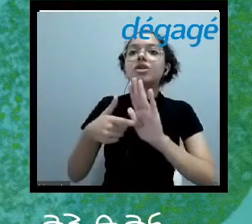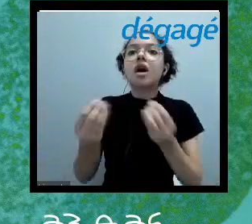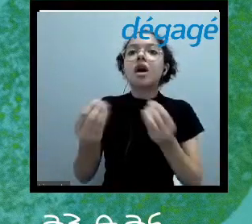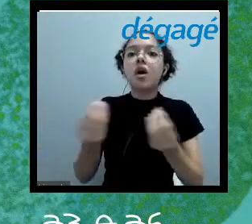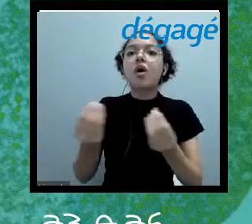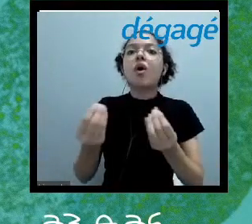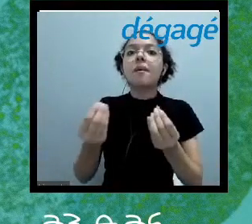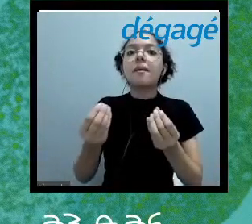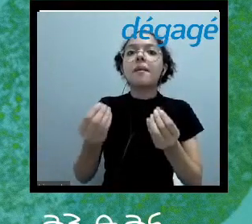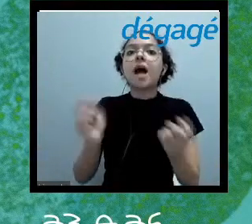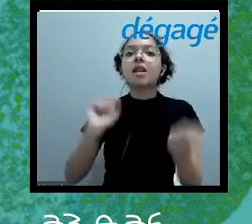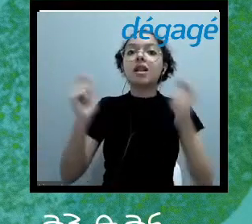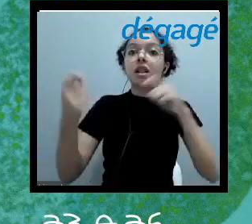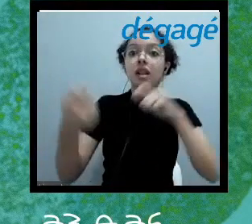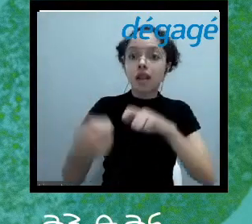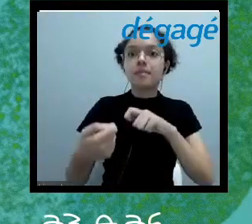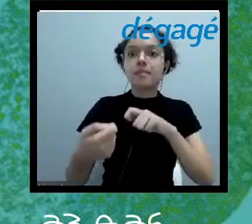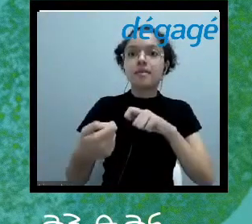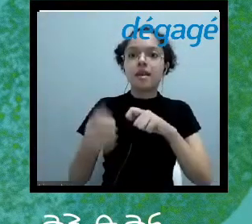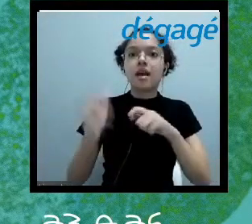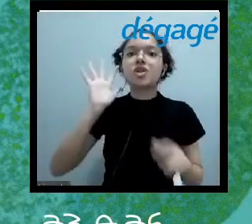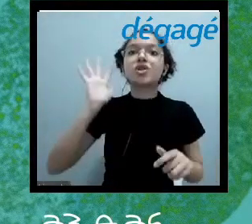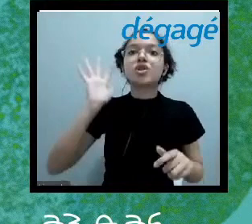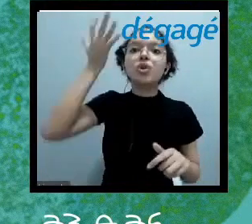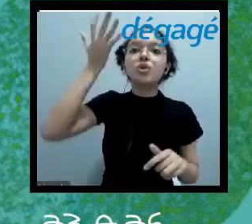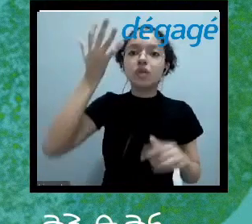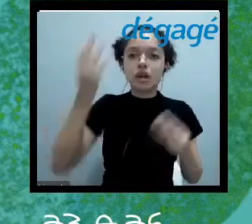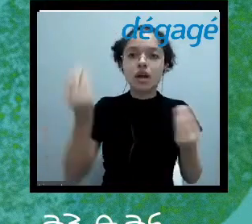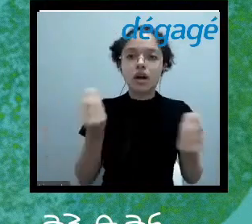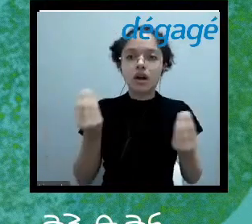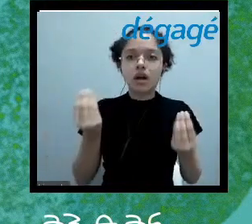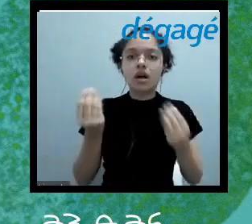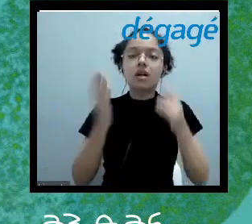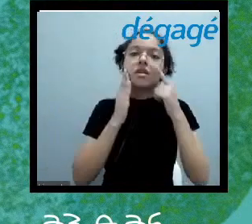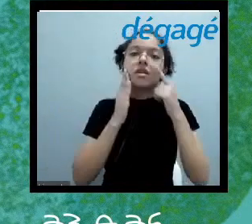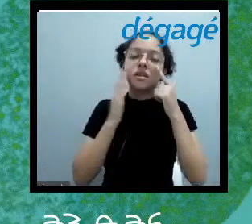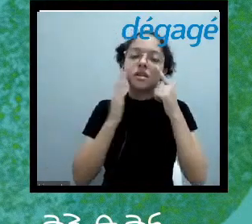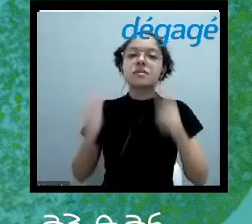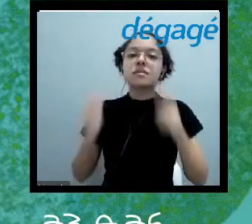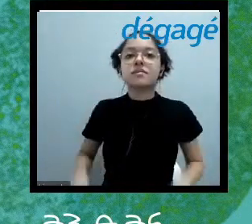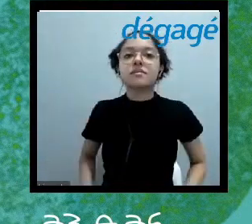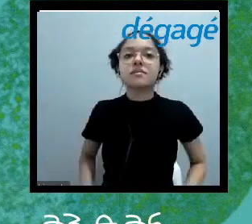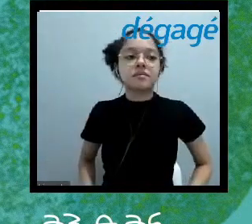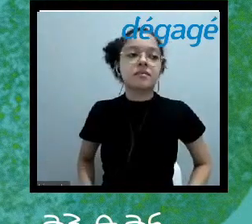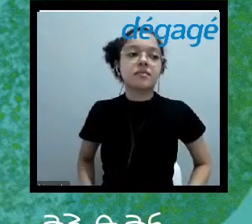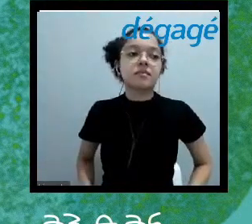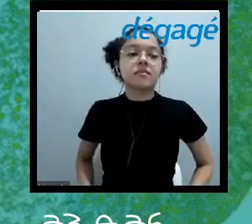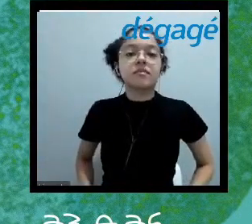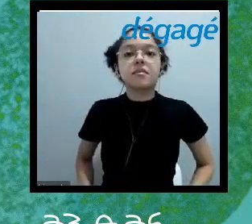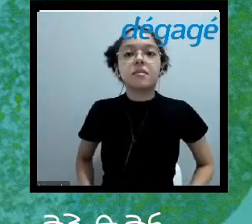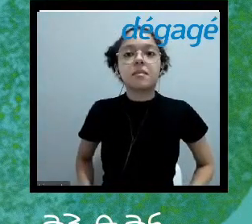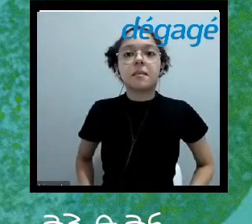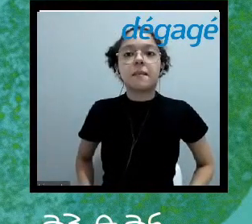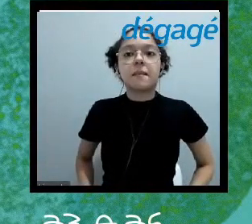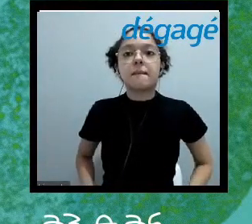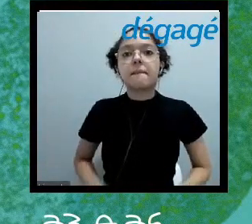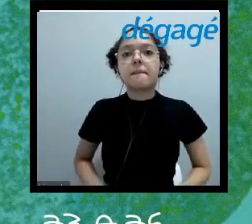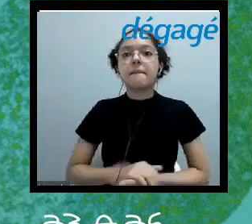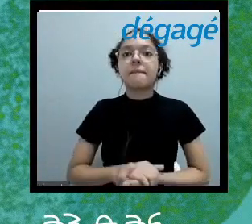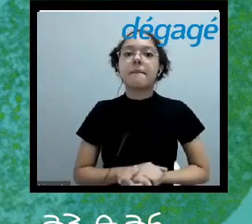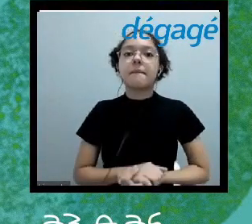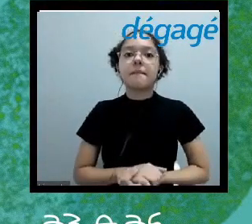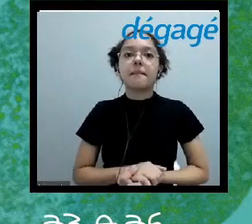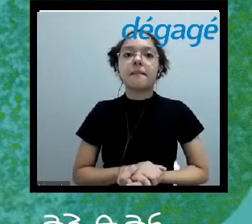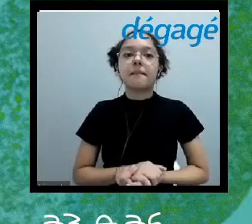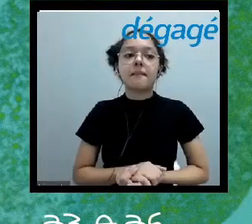ela soluciona problemas que somente ali estão na pele daquela forma, né? Assim, e um